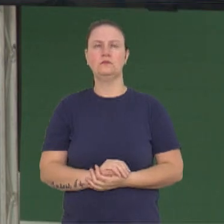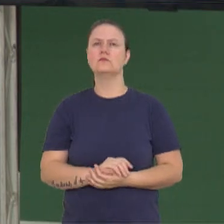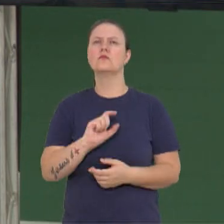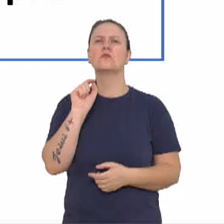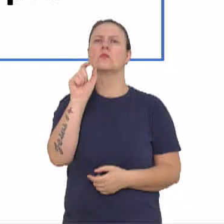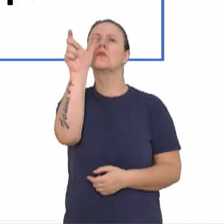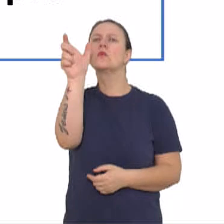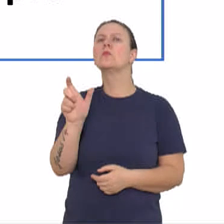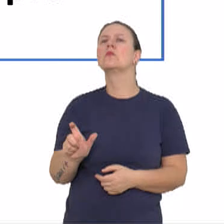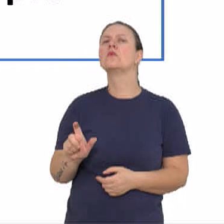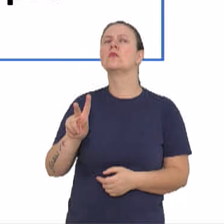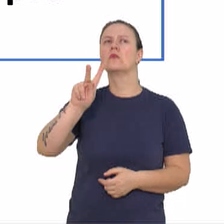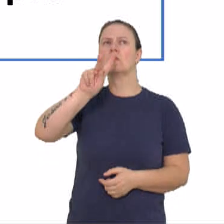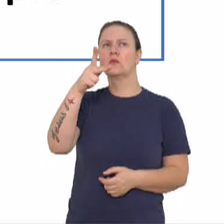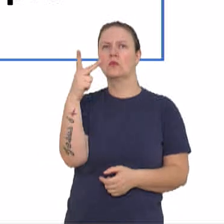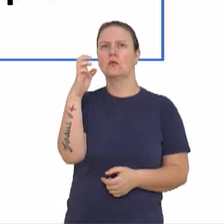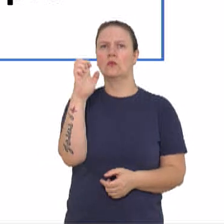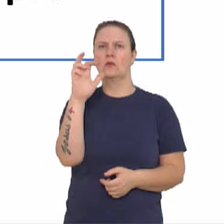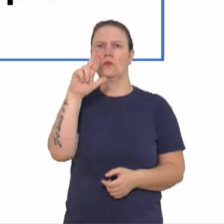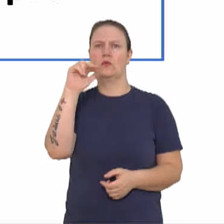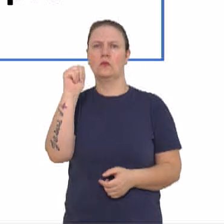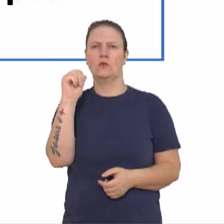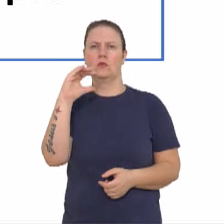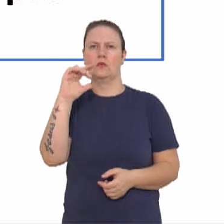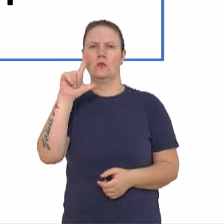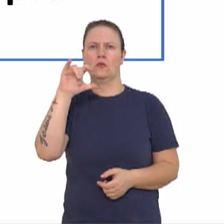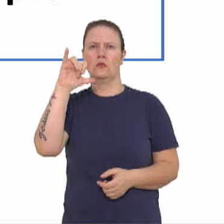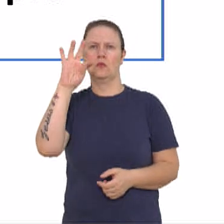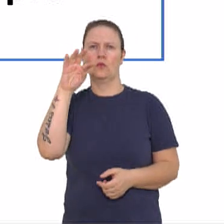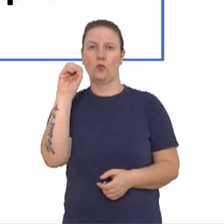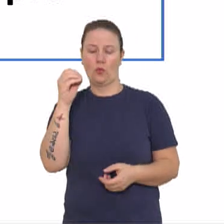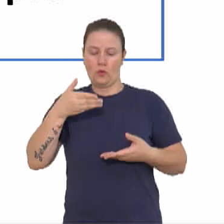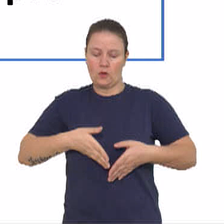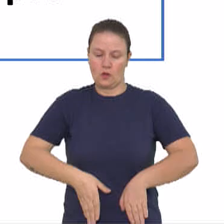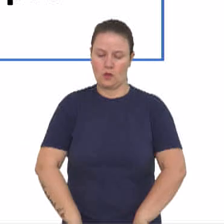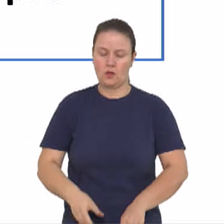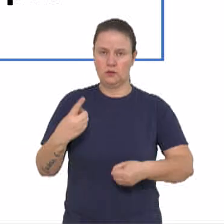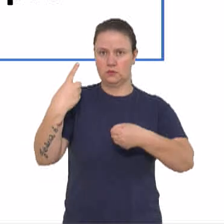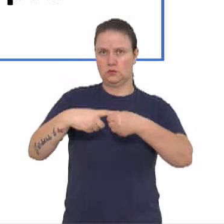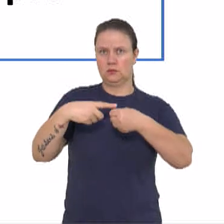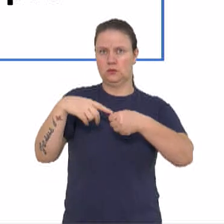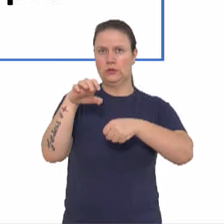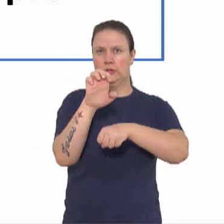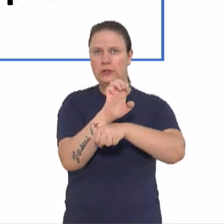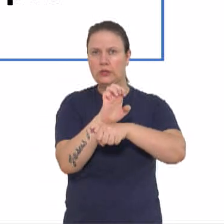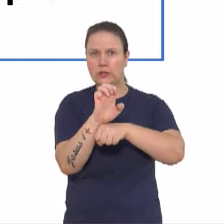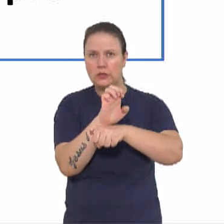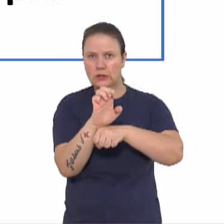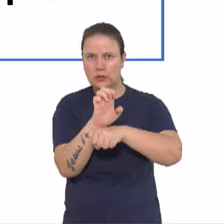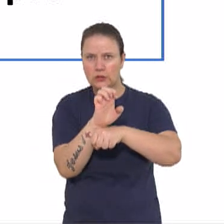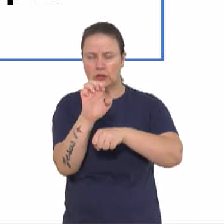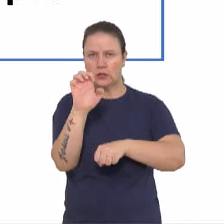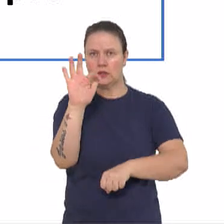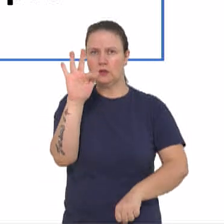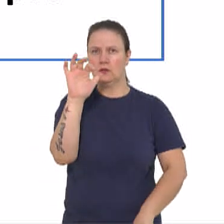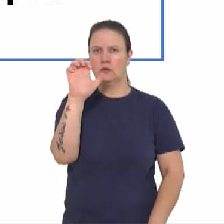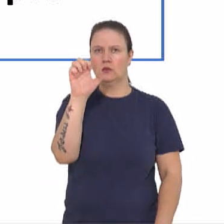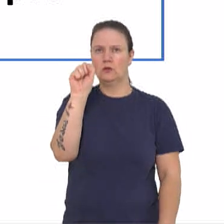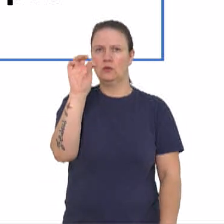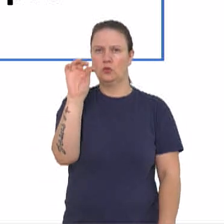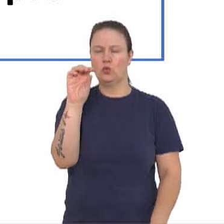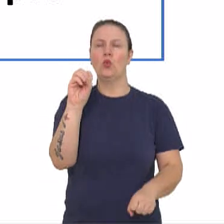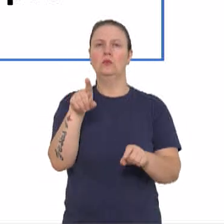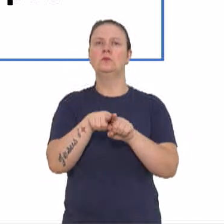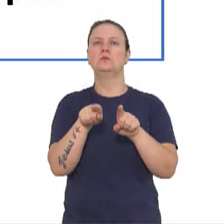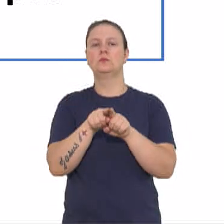Quem foi Heráclito? Já vimos na aula passada. Nasceu na cidade de Éfeso, e por isso esse nome Heráclito de